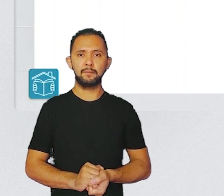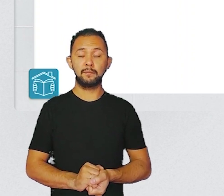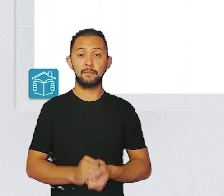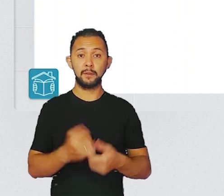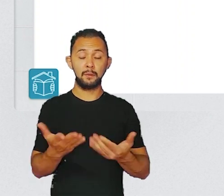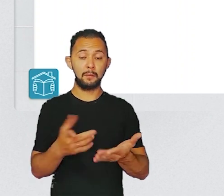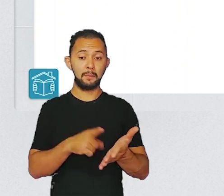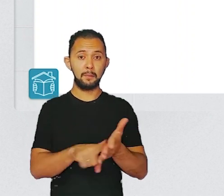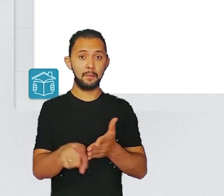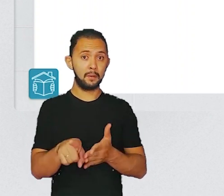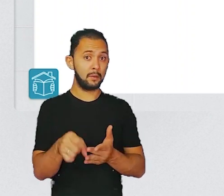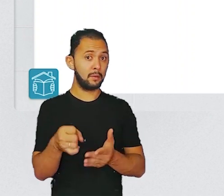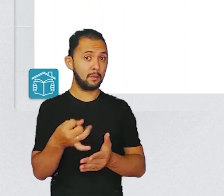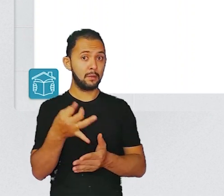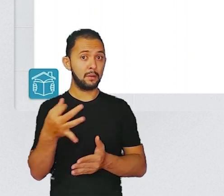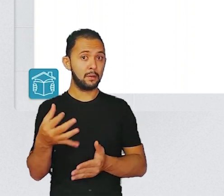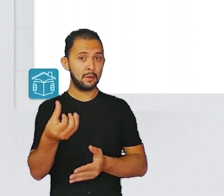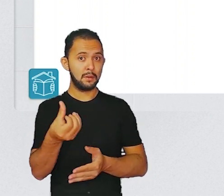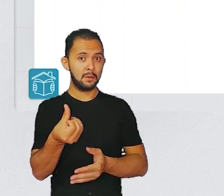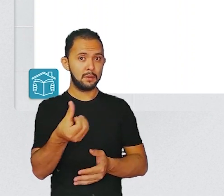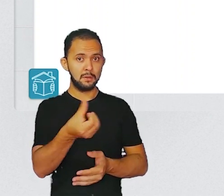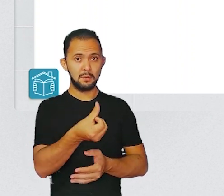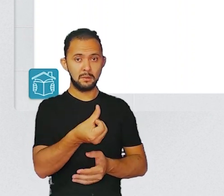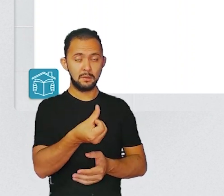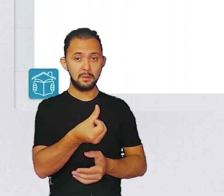E a questão falou, é 66.